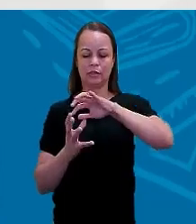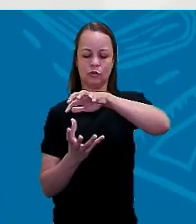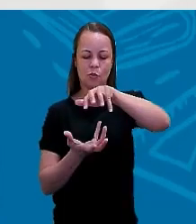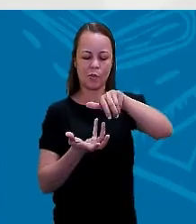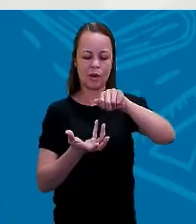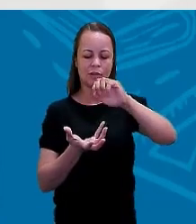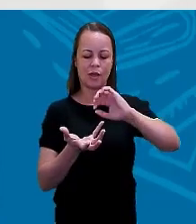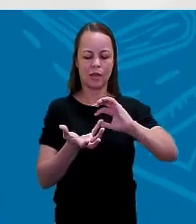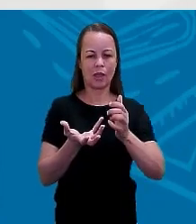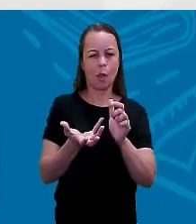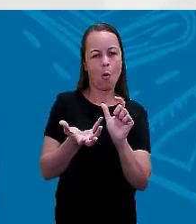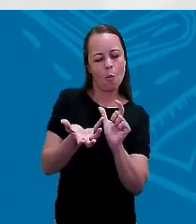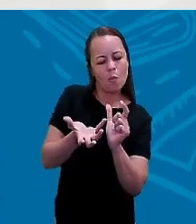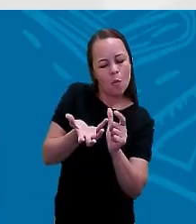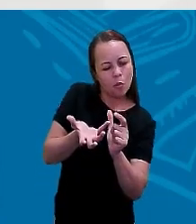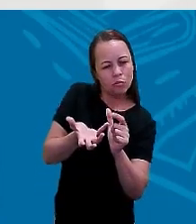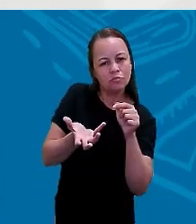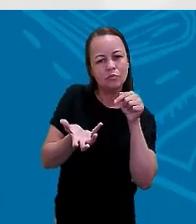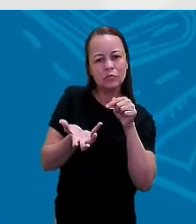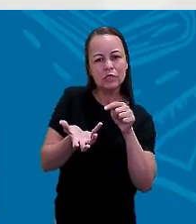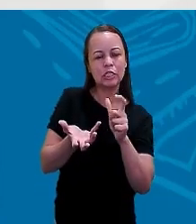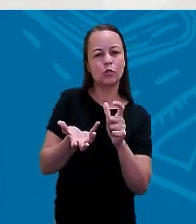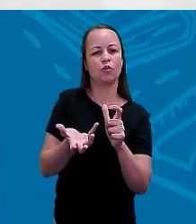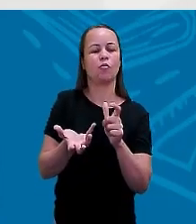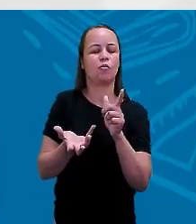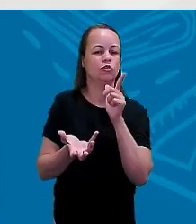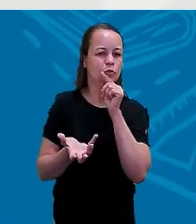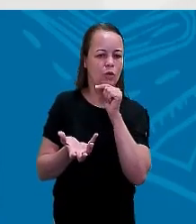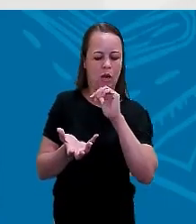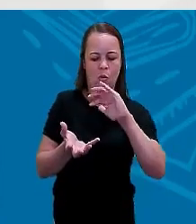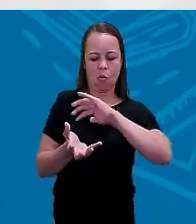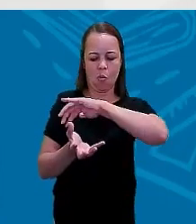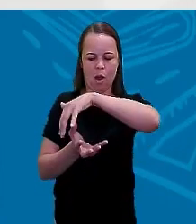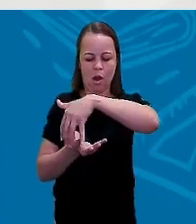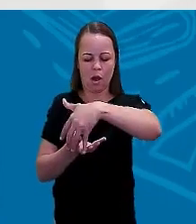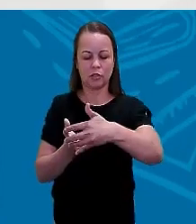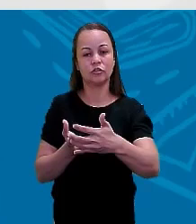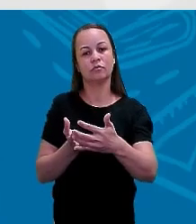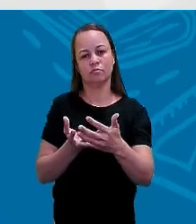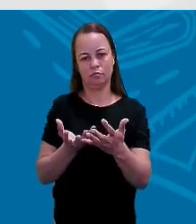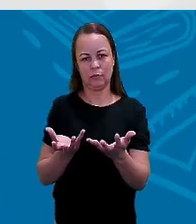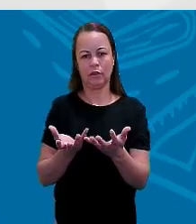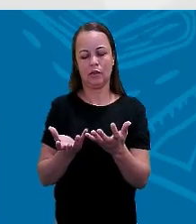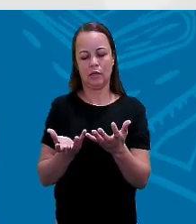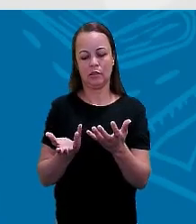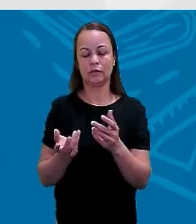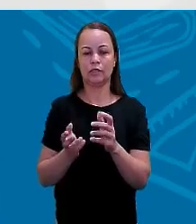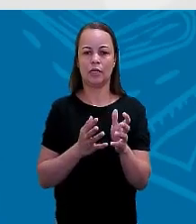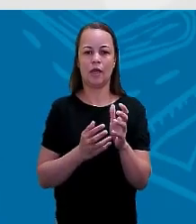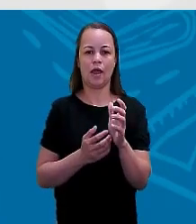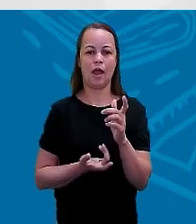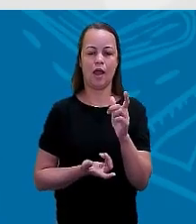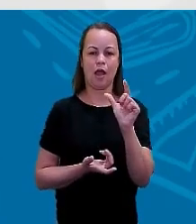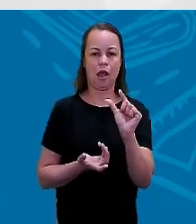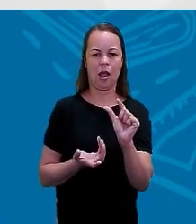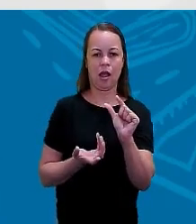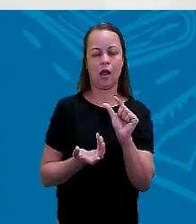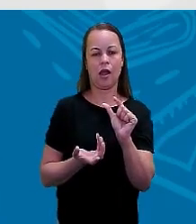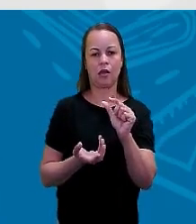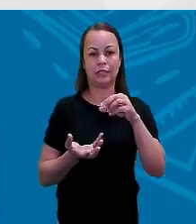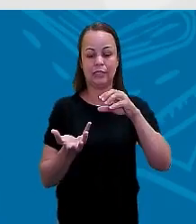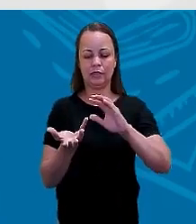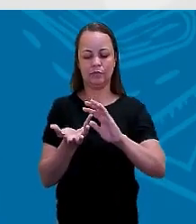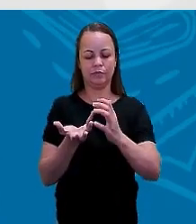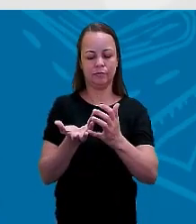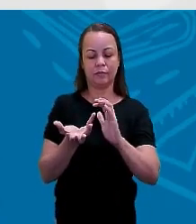de fato, é composto por água, tá certo? Só que, como eu falei para vocês, a menor parte dessa